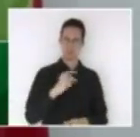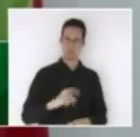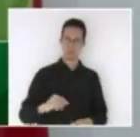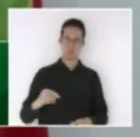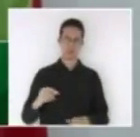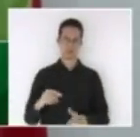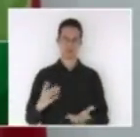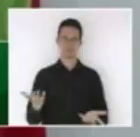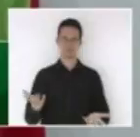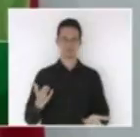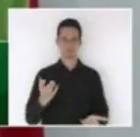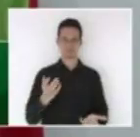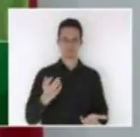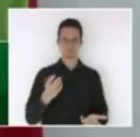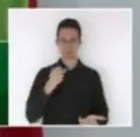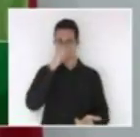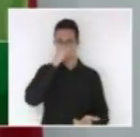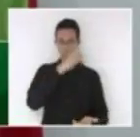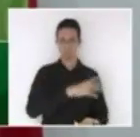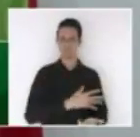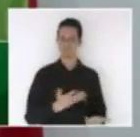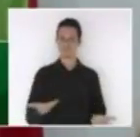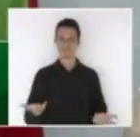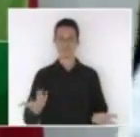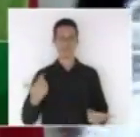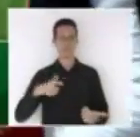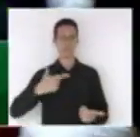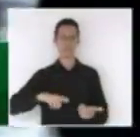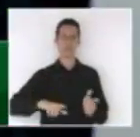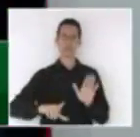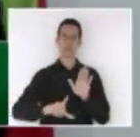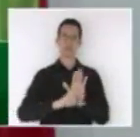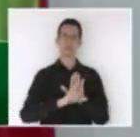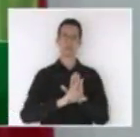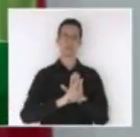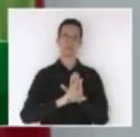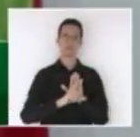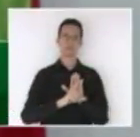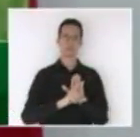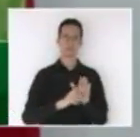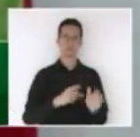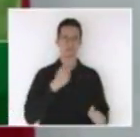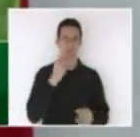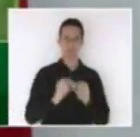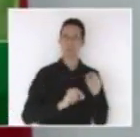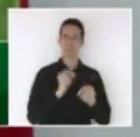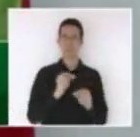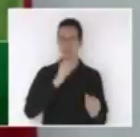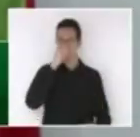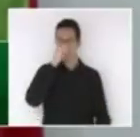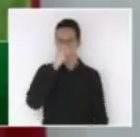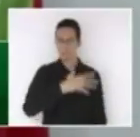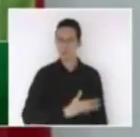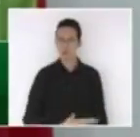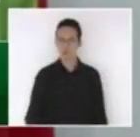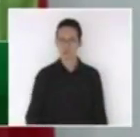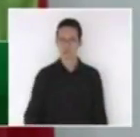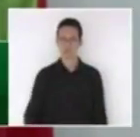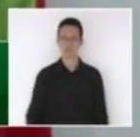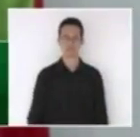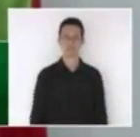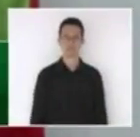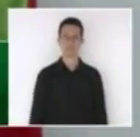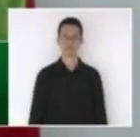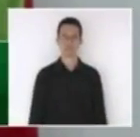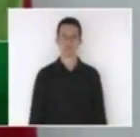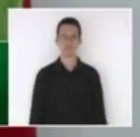nem existe uma legislação aonde se diz exatamente o que é o maus tratos. Então,